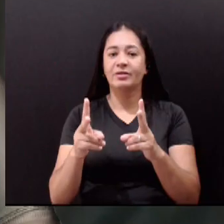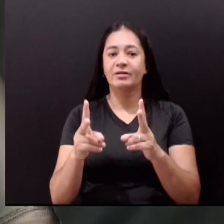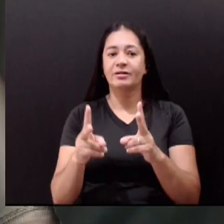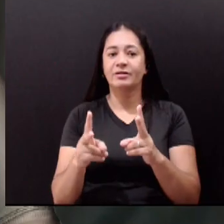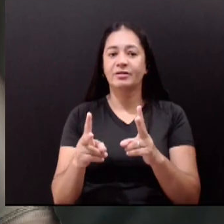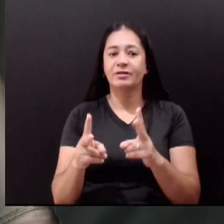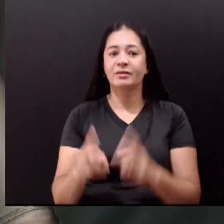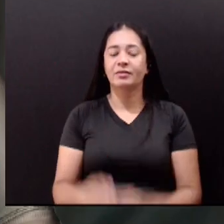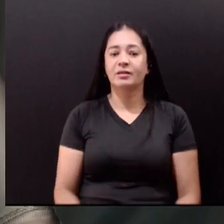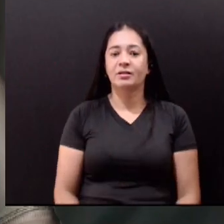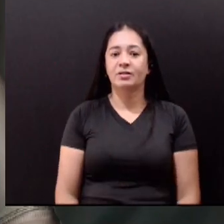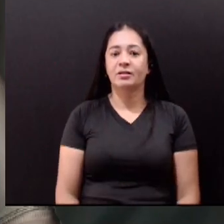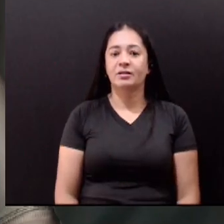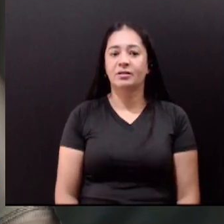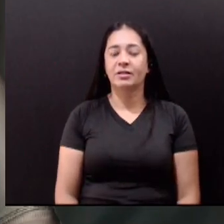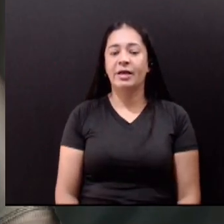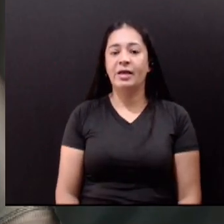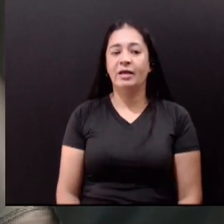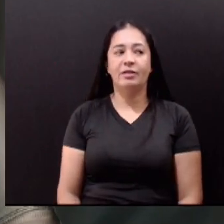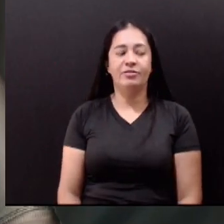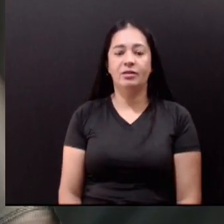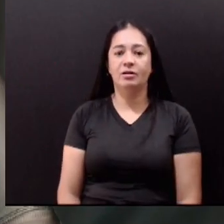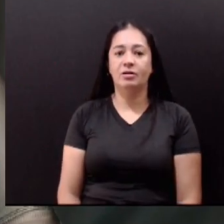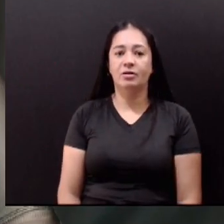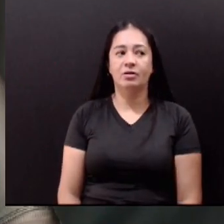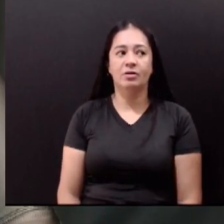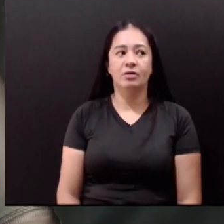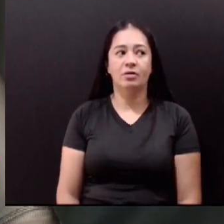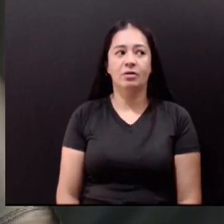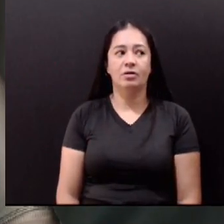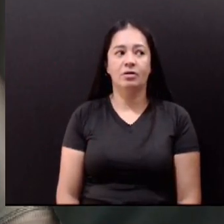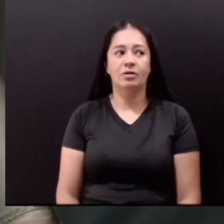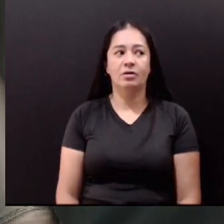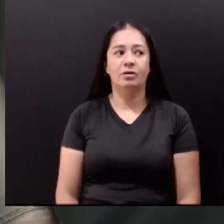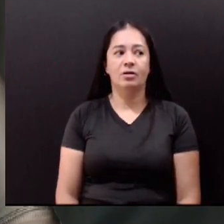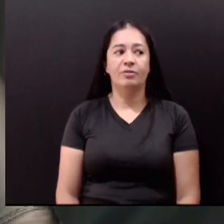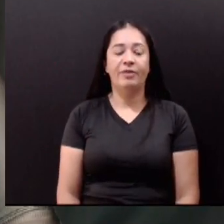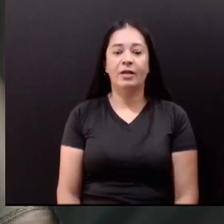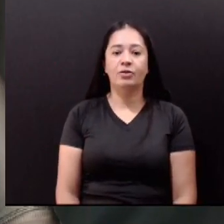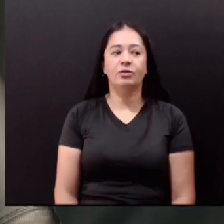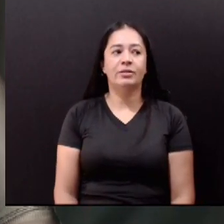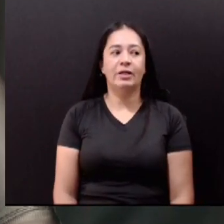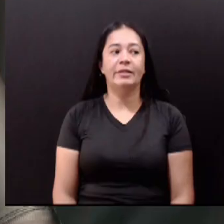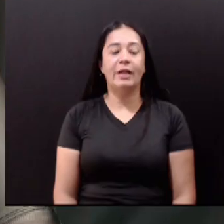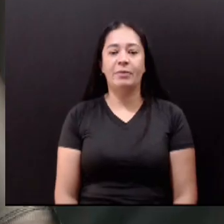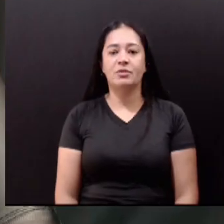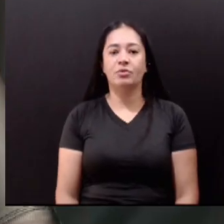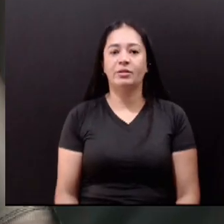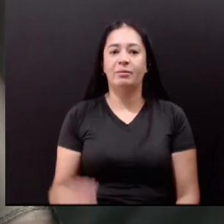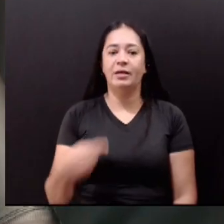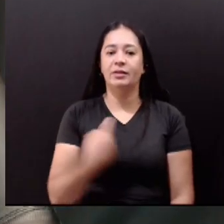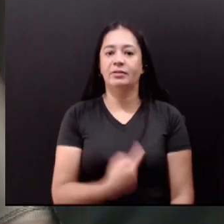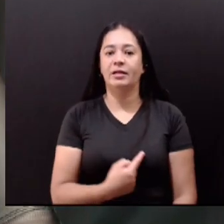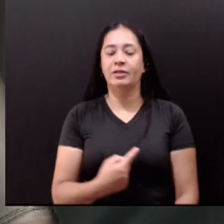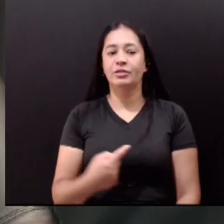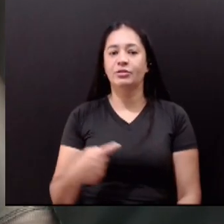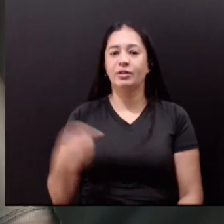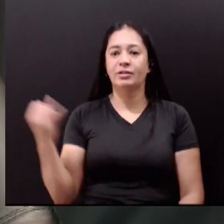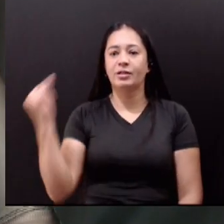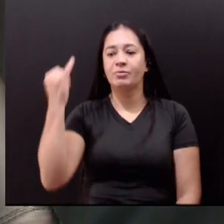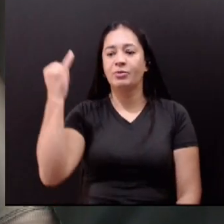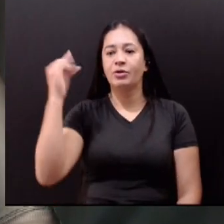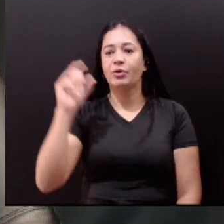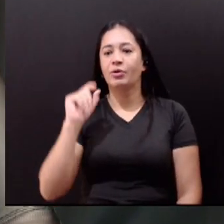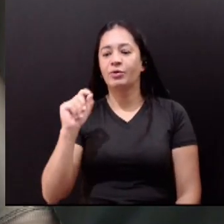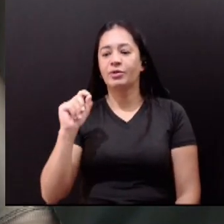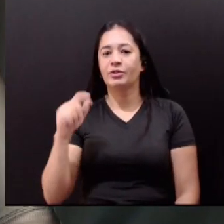são 3 programas para tentar levar para você informação referente a esse assunto tão importante que a gente está